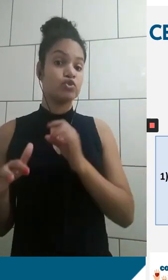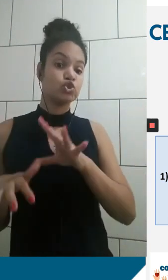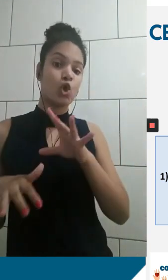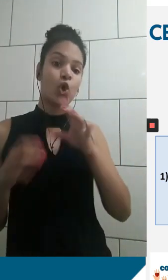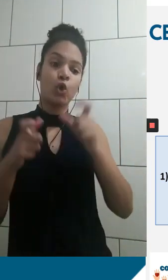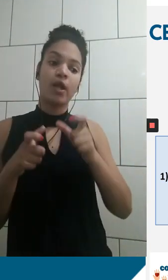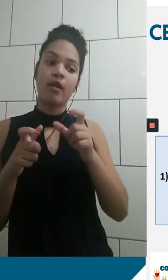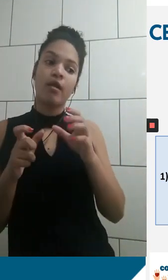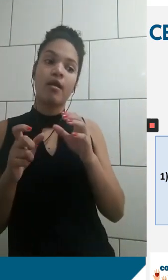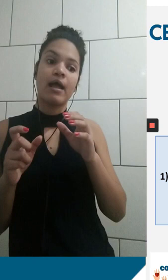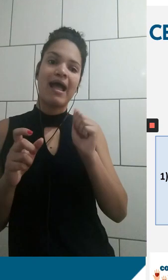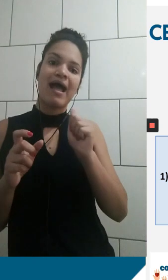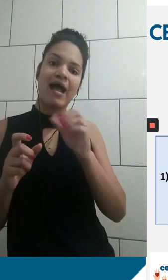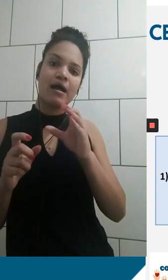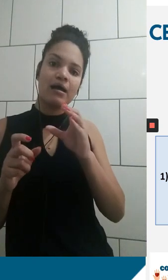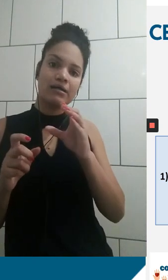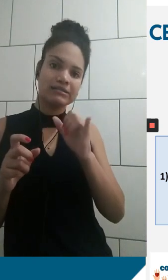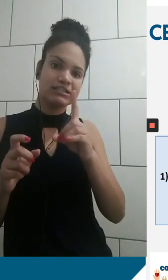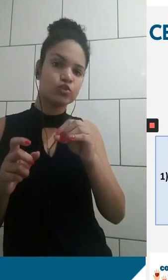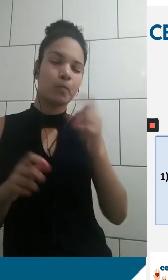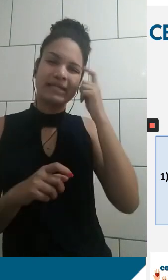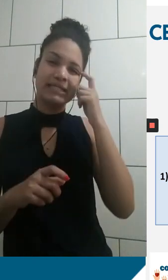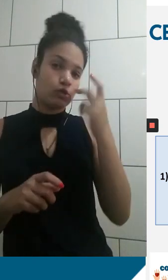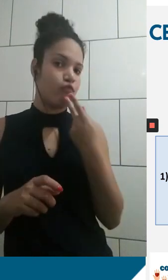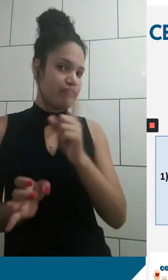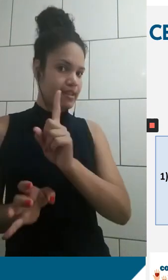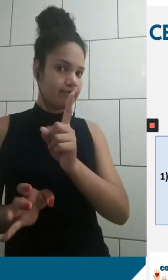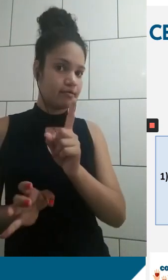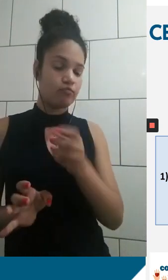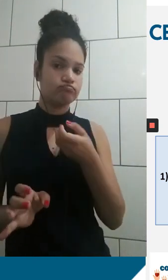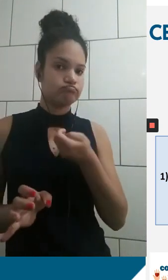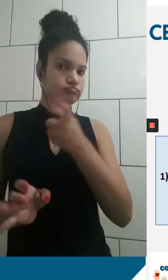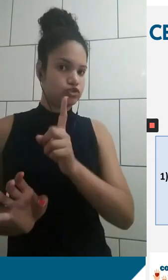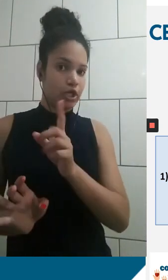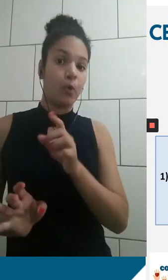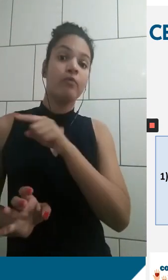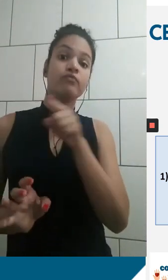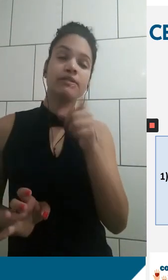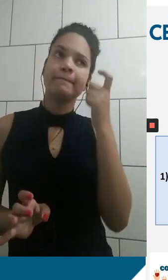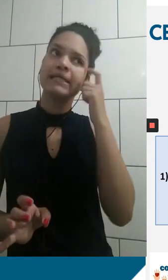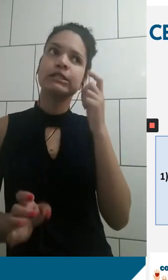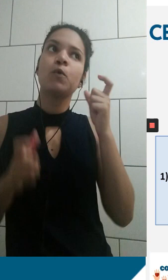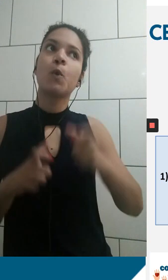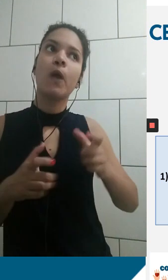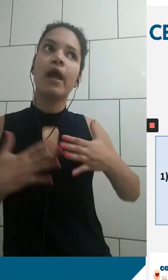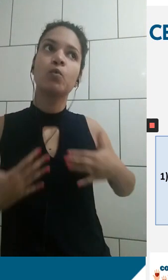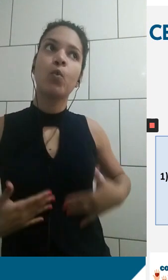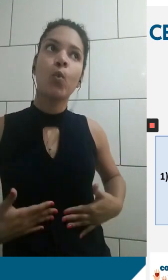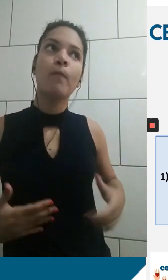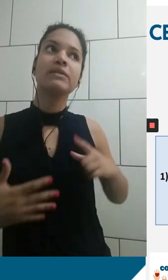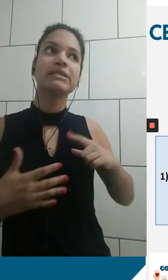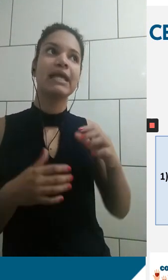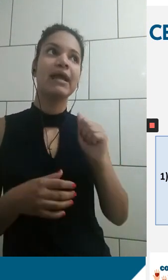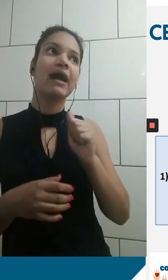mais ácido. As enzimas que atuam nessa região, nesse órgão do corpo, só vão atuar bem em